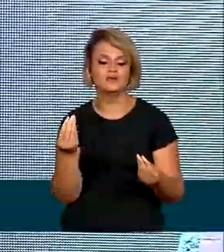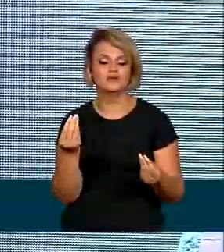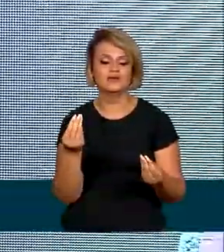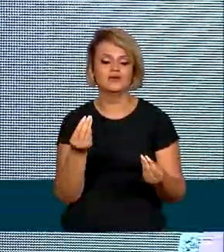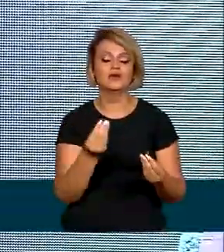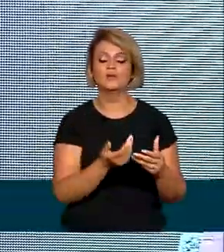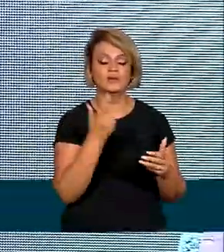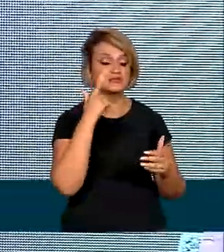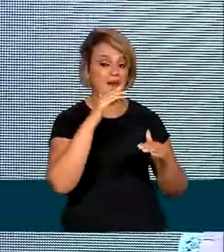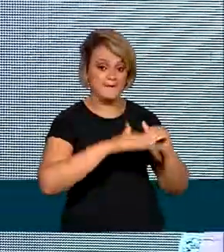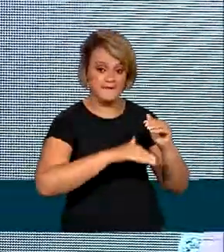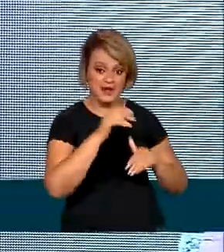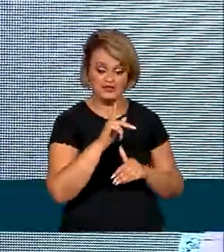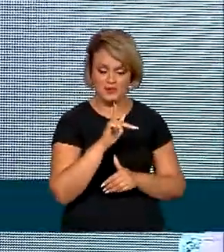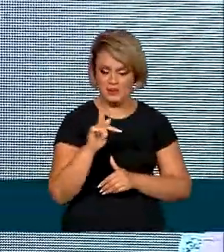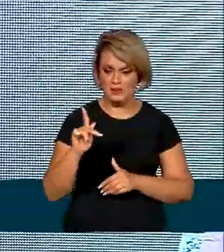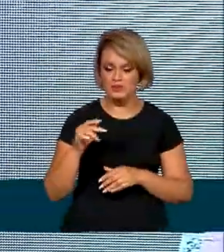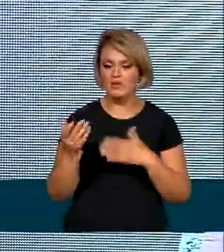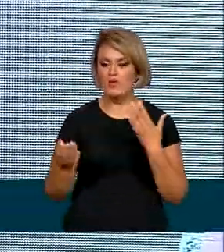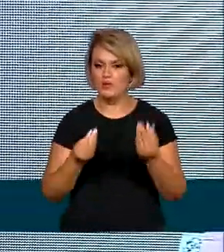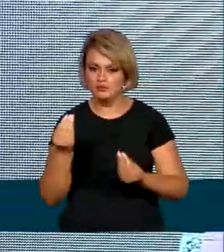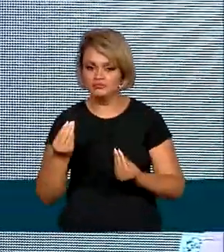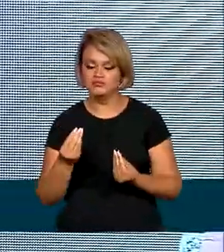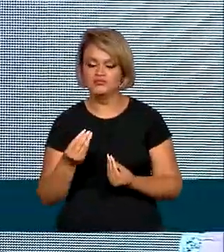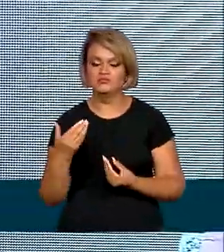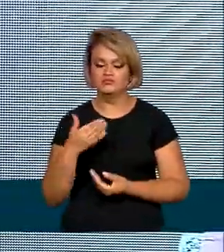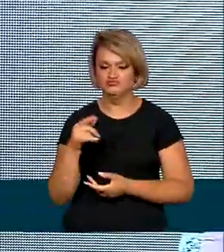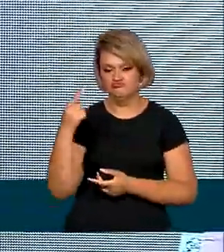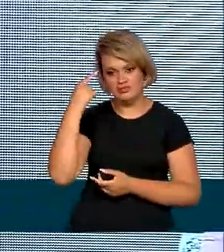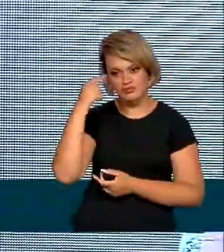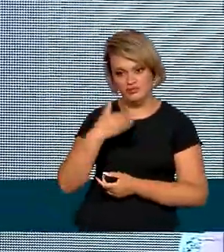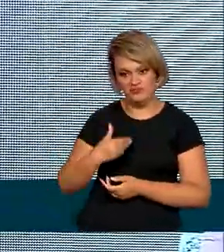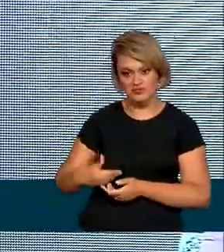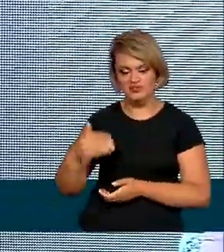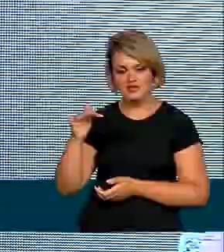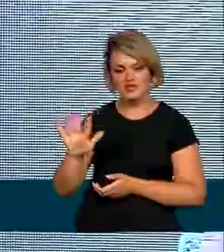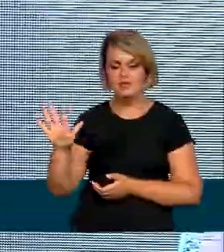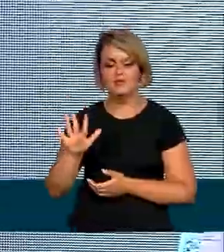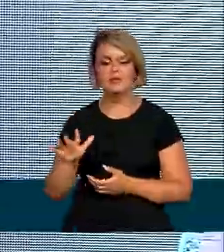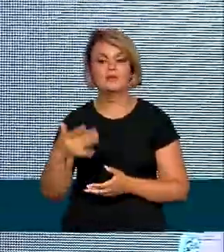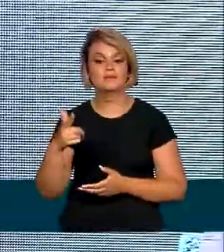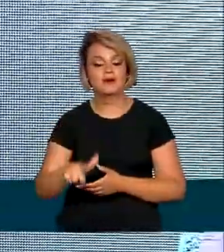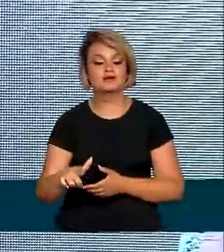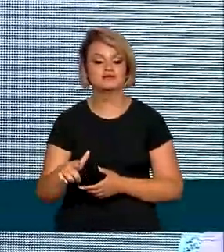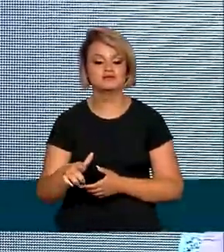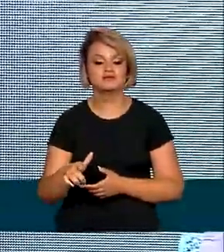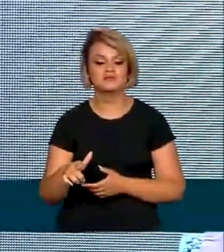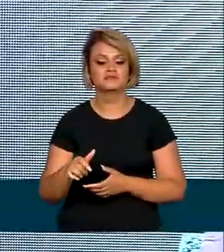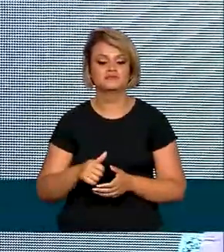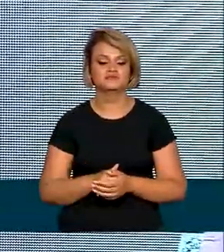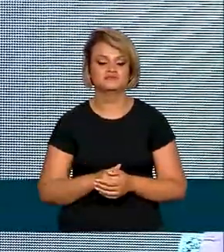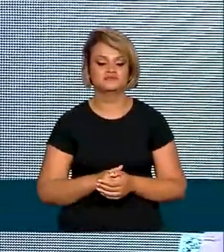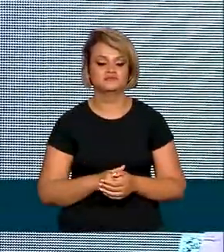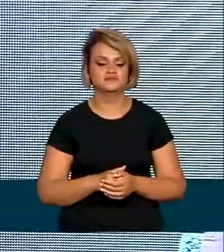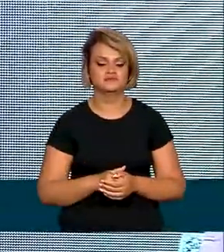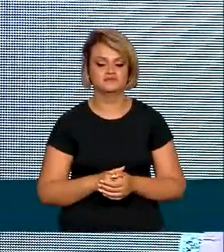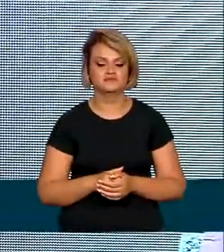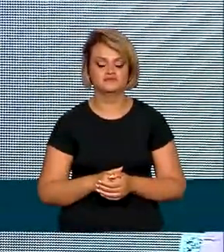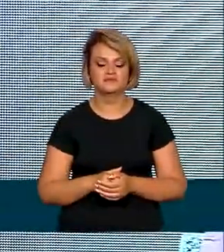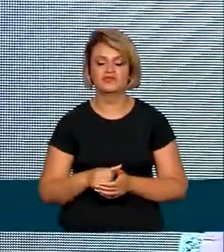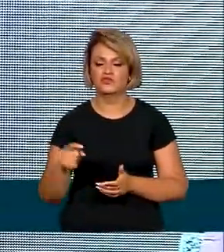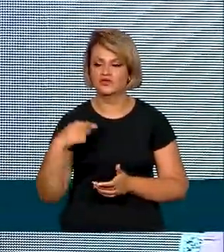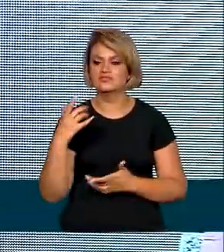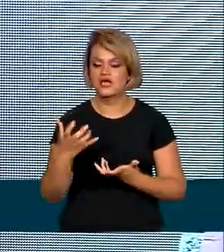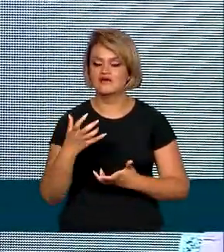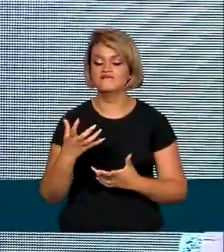para execução direta de ppps através do governo federal mas nós queremos e